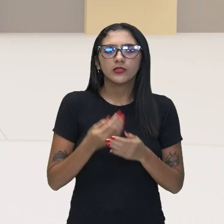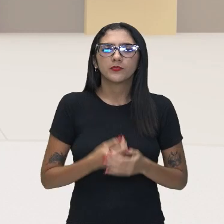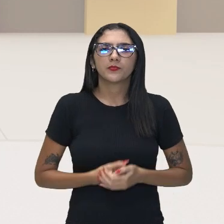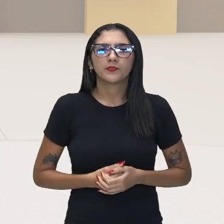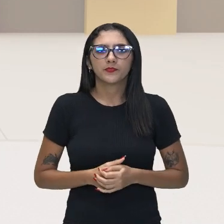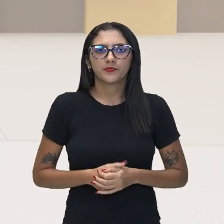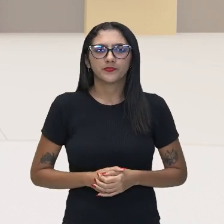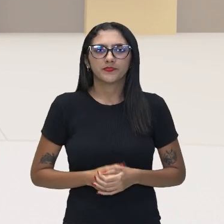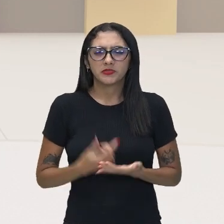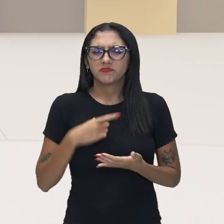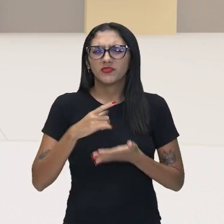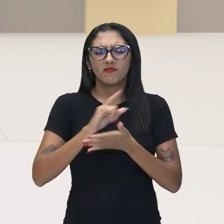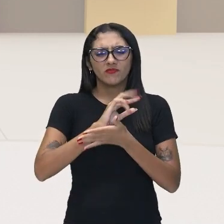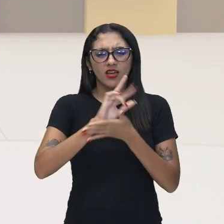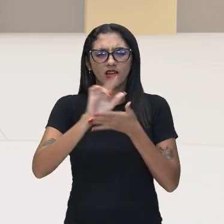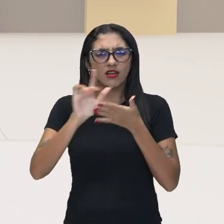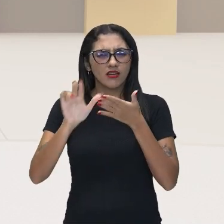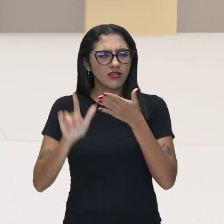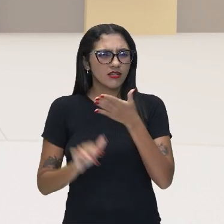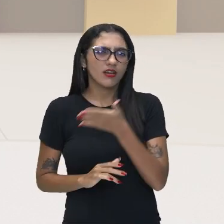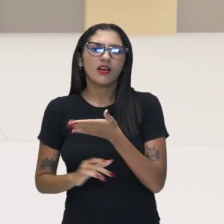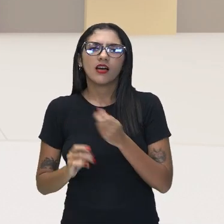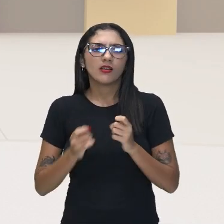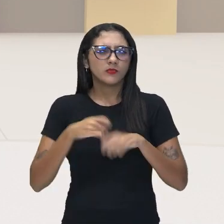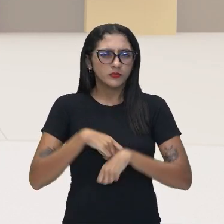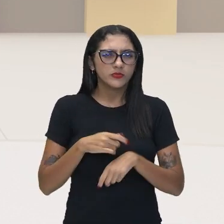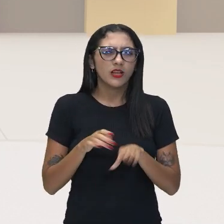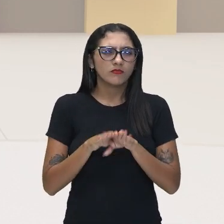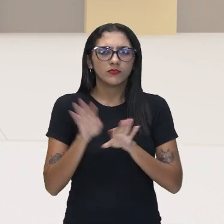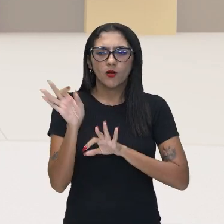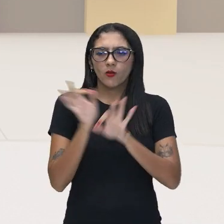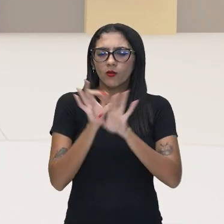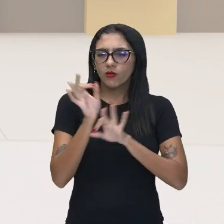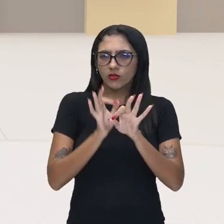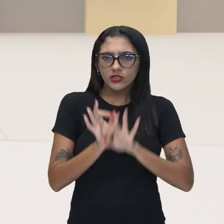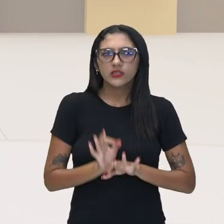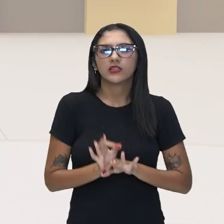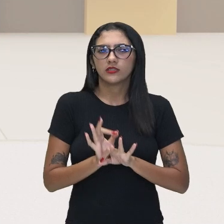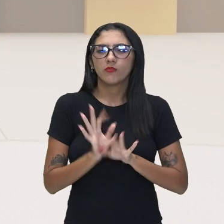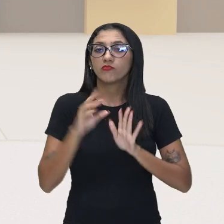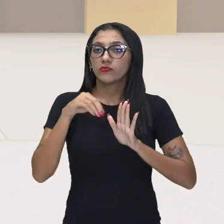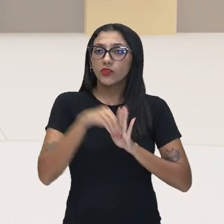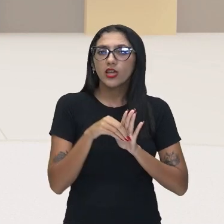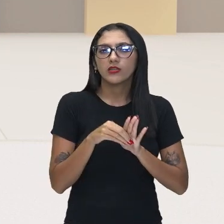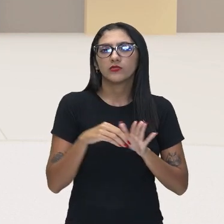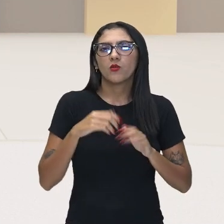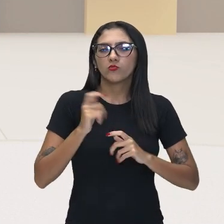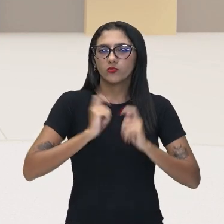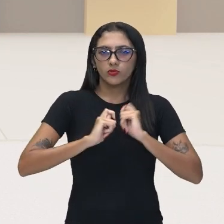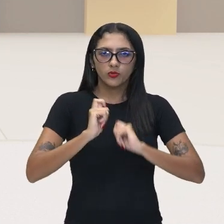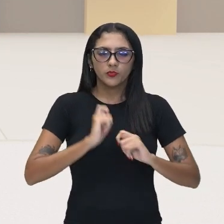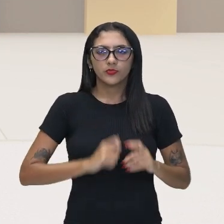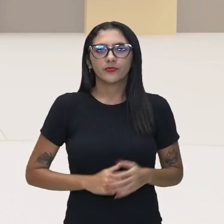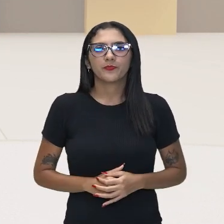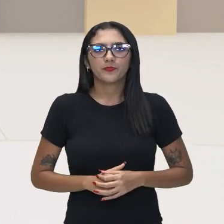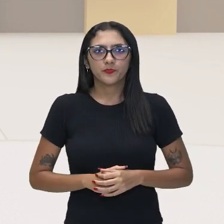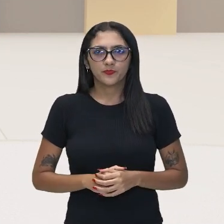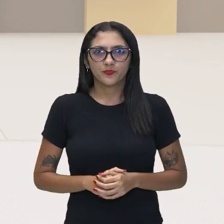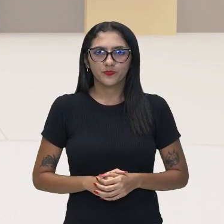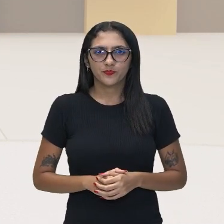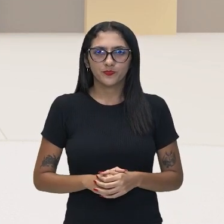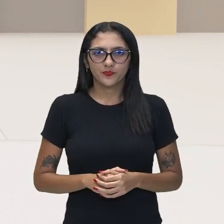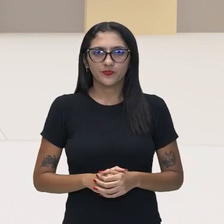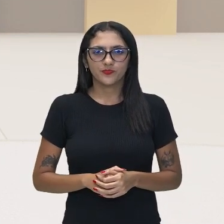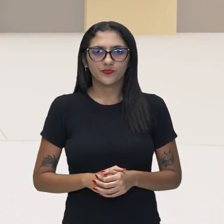E aí muita coisa que a gente tem, né, para organizar aqui dentro das nossas finanças, não é não? E